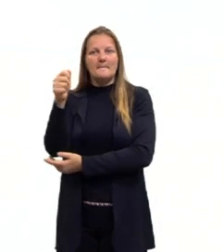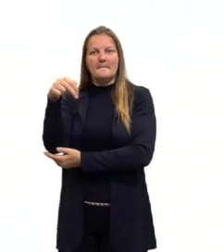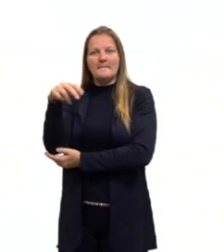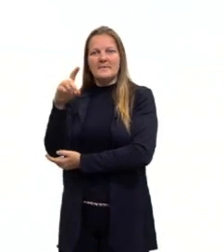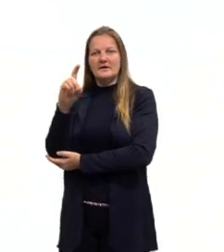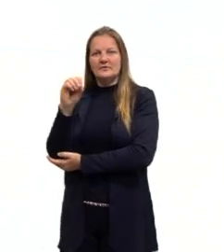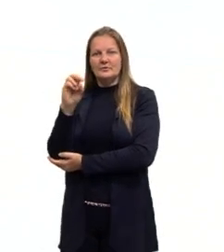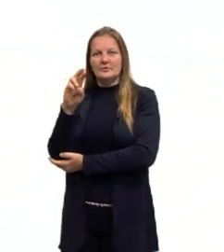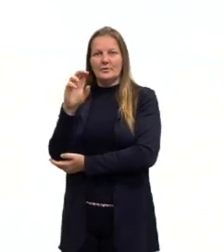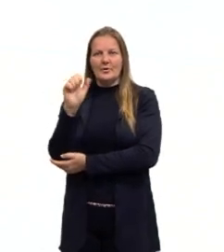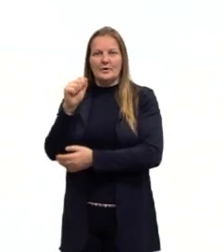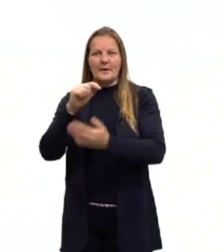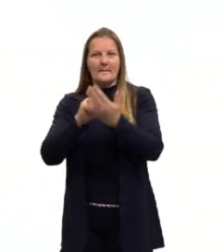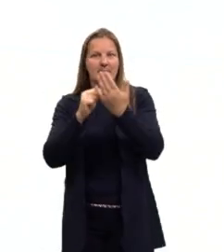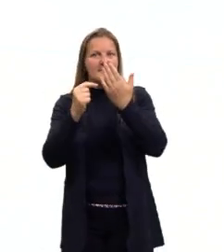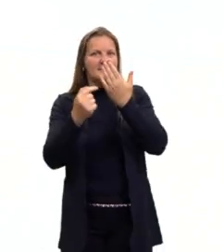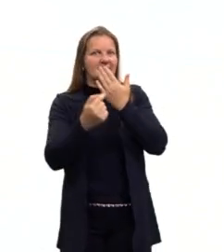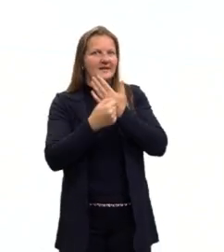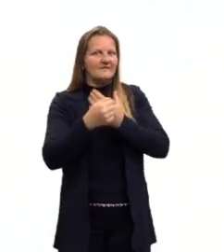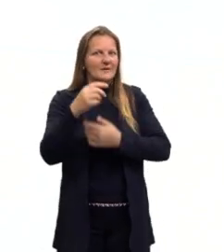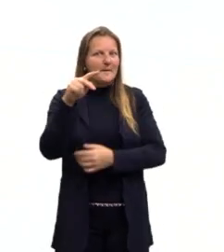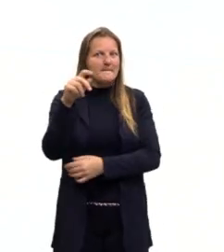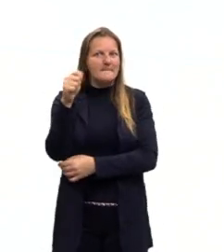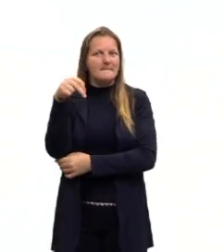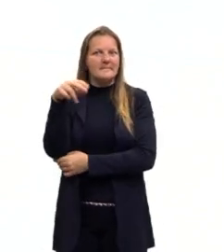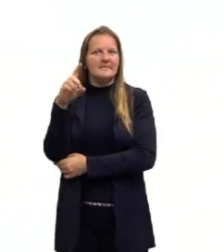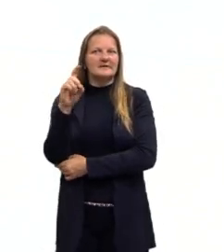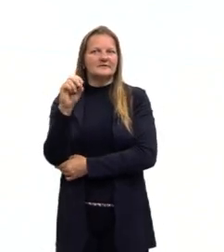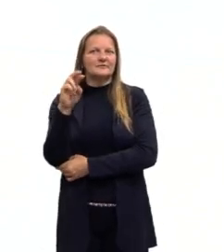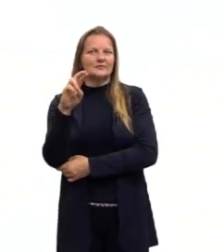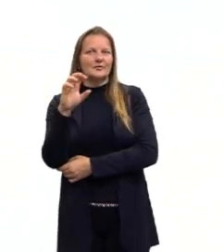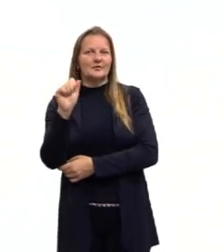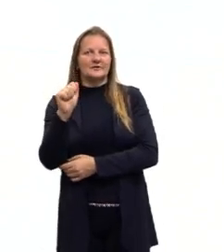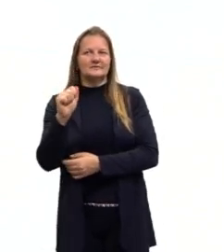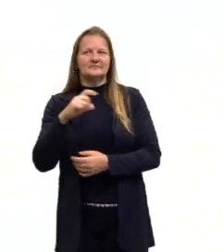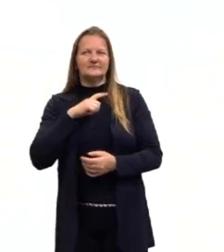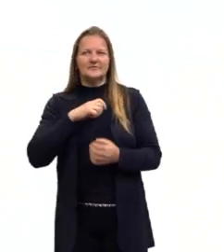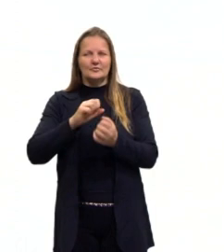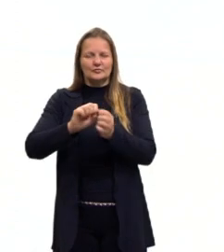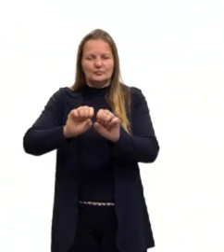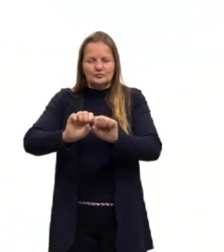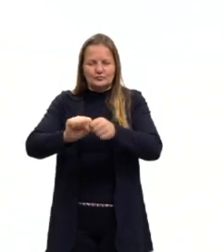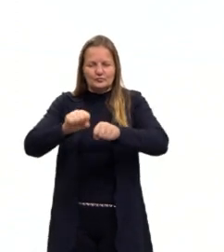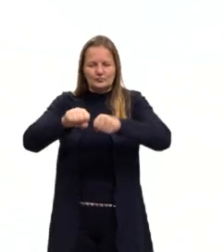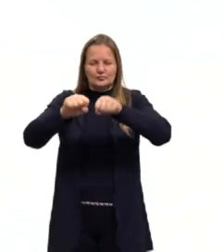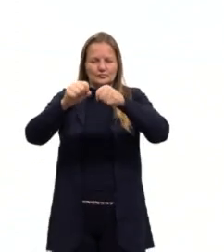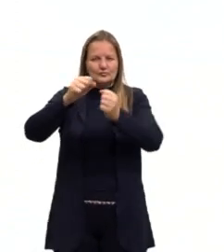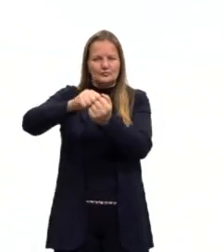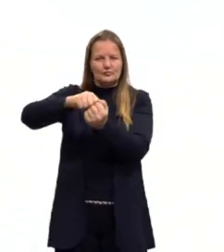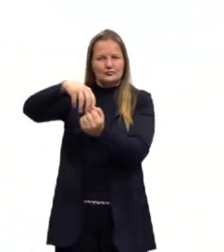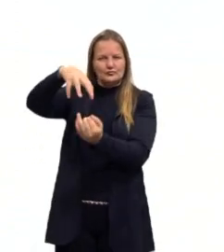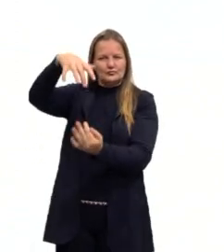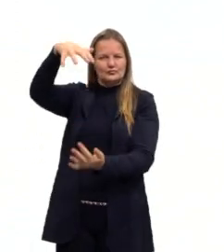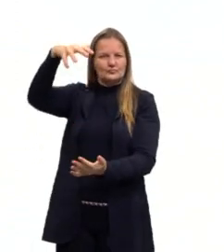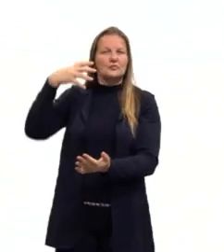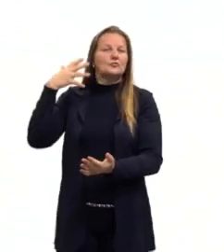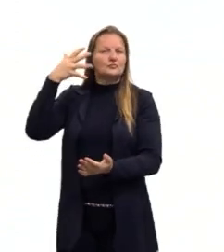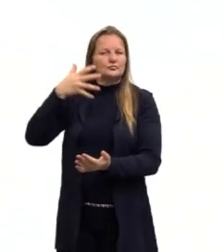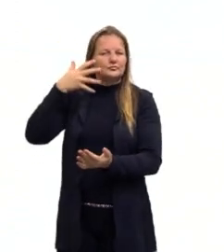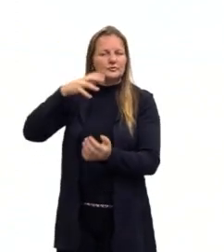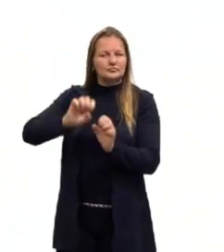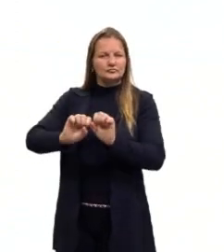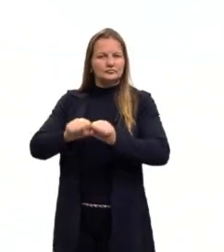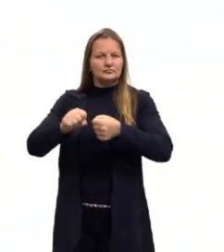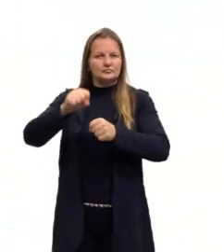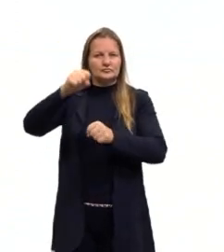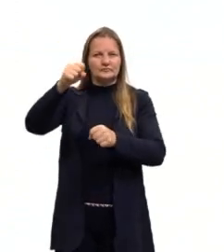imagem é a Caixa de Pandora com um pergaminho saindo de dentro dela e é uma bela de uma imagem da